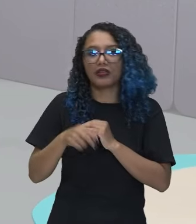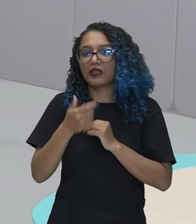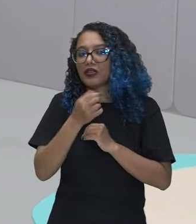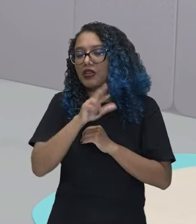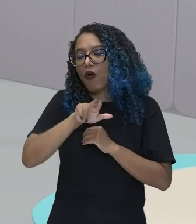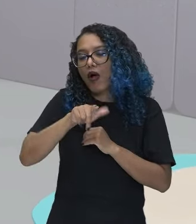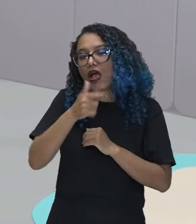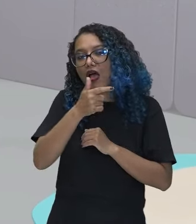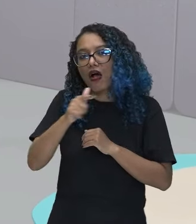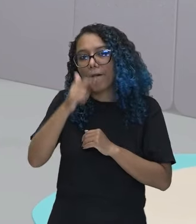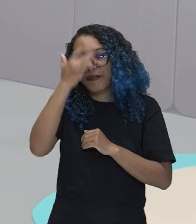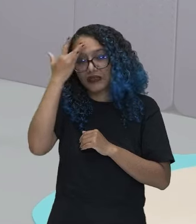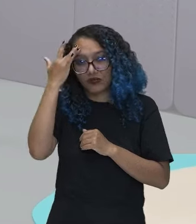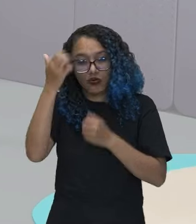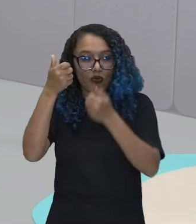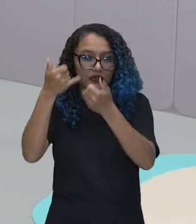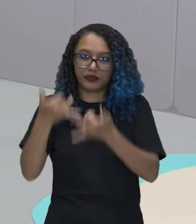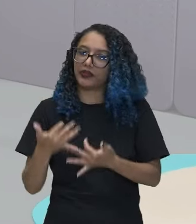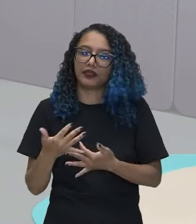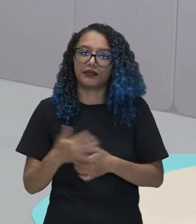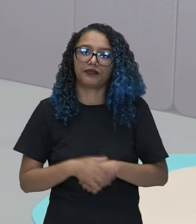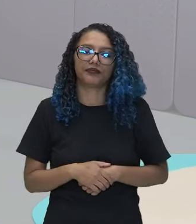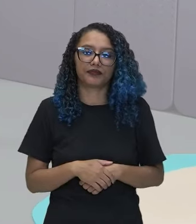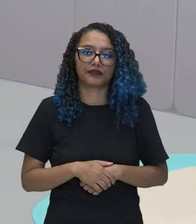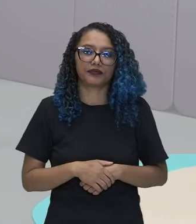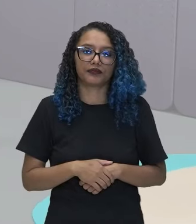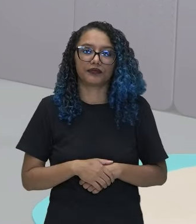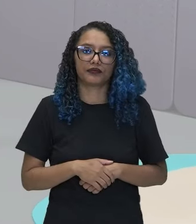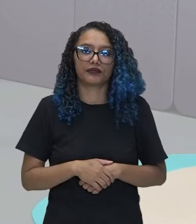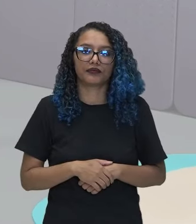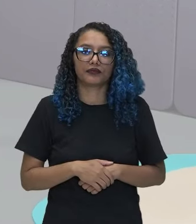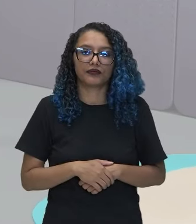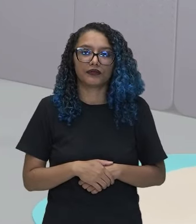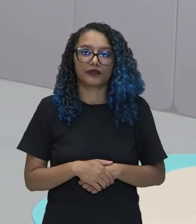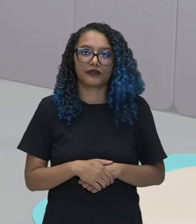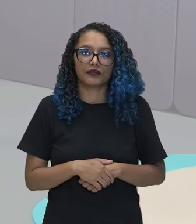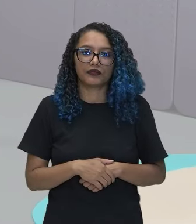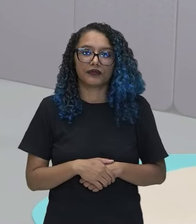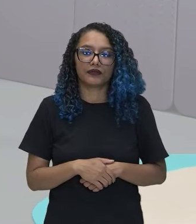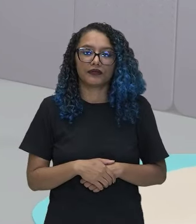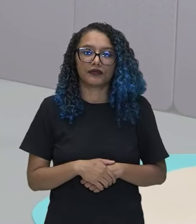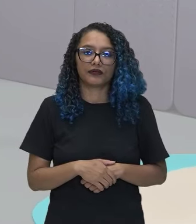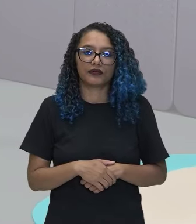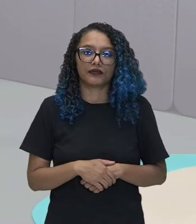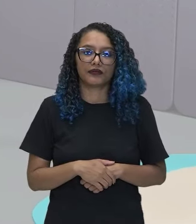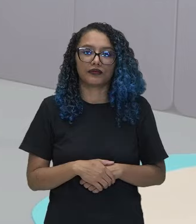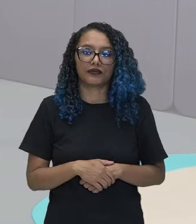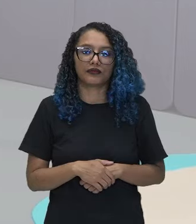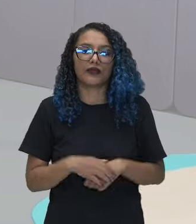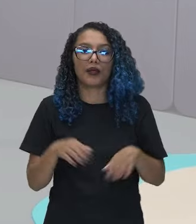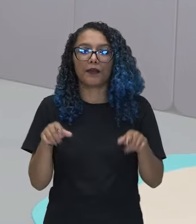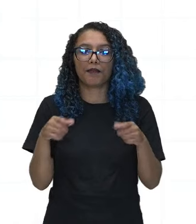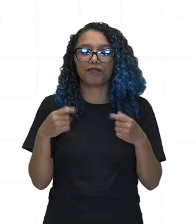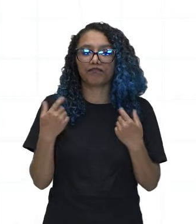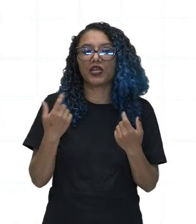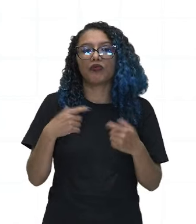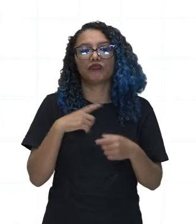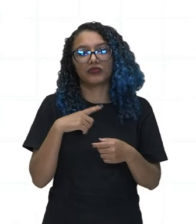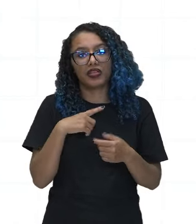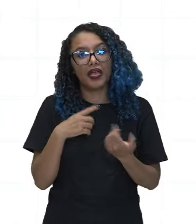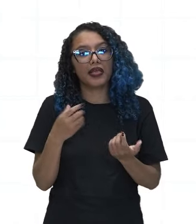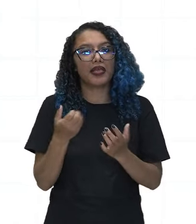iremos identificar alguns elementos, né, muito importantes para que se compreenda, né, o sentido dela. Então,